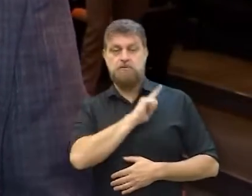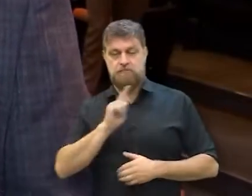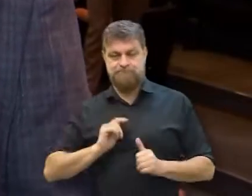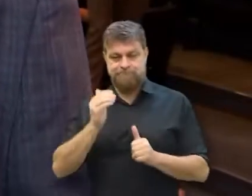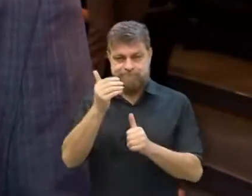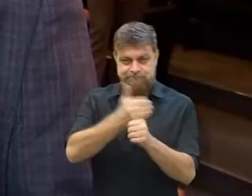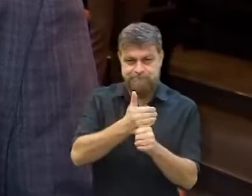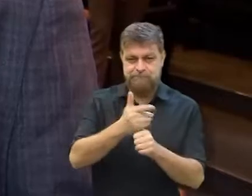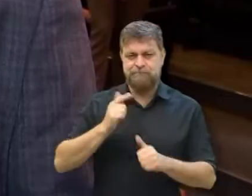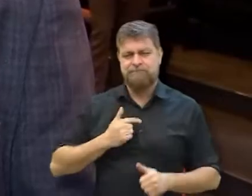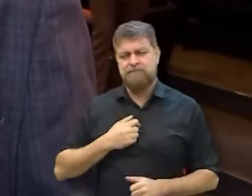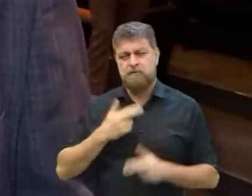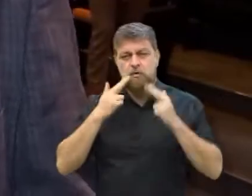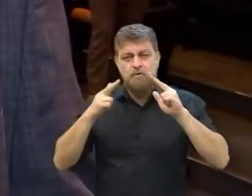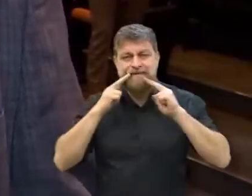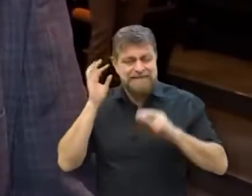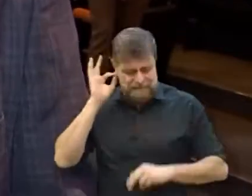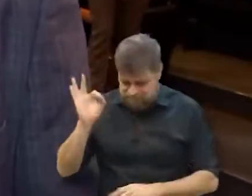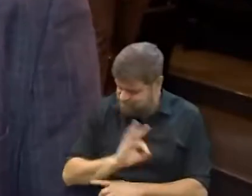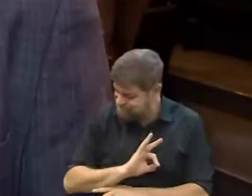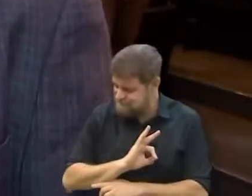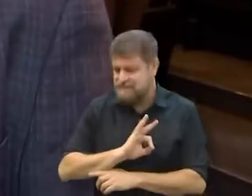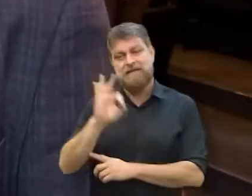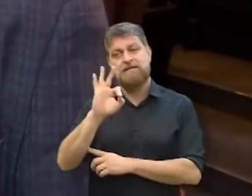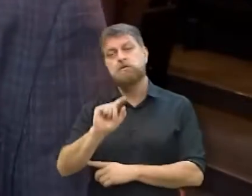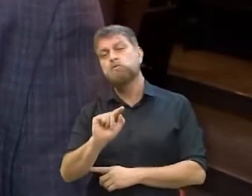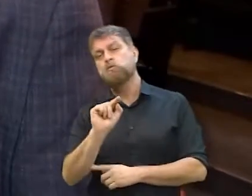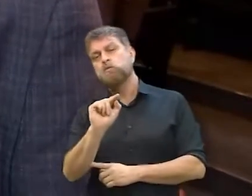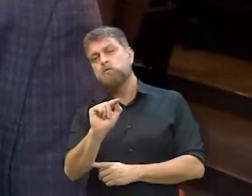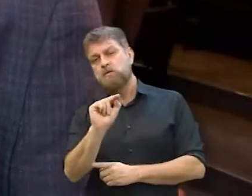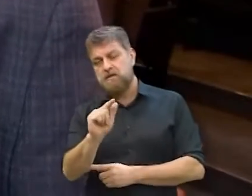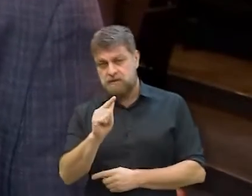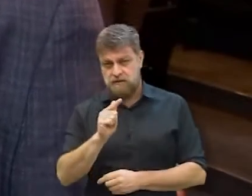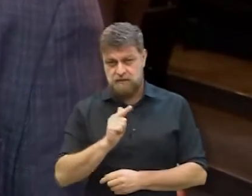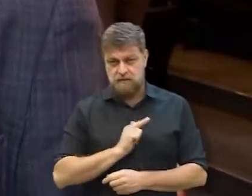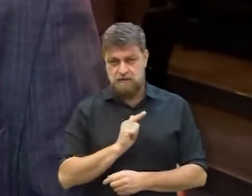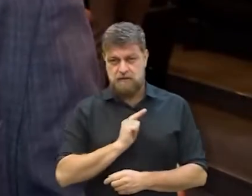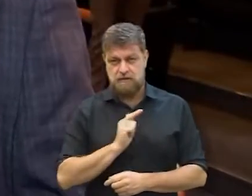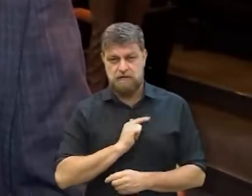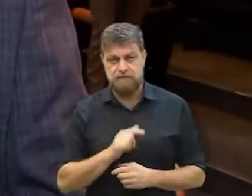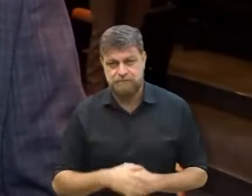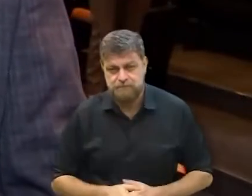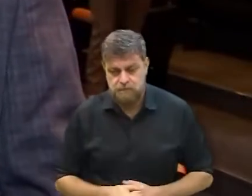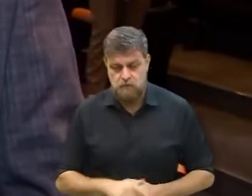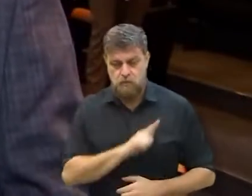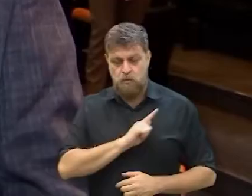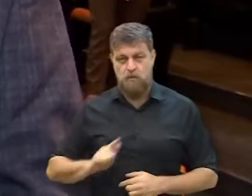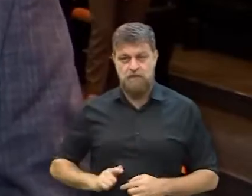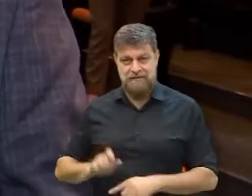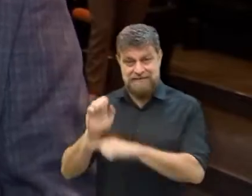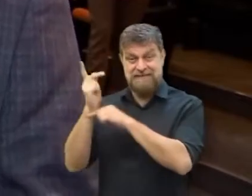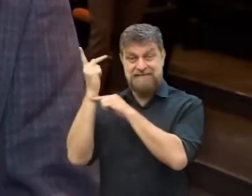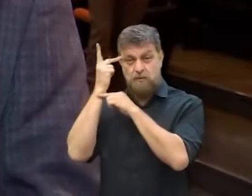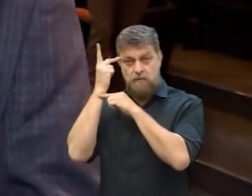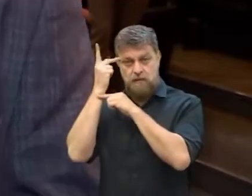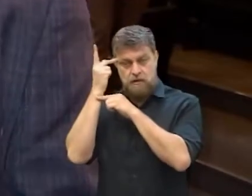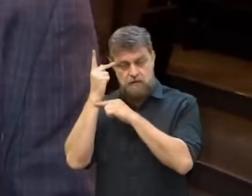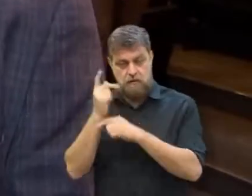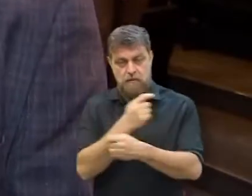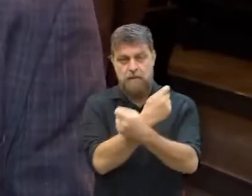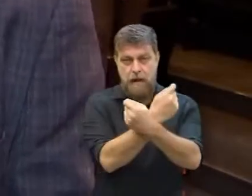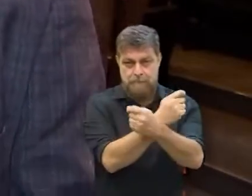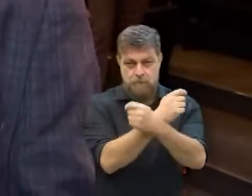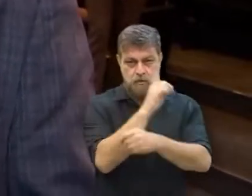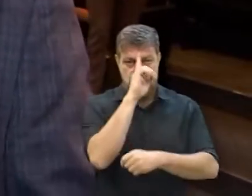vem o vice-governador e traz essa excelente notícia de que ele o governo está dando